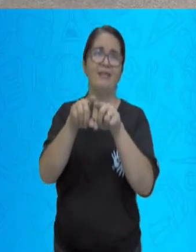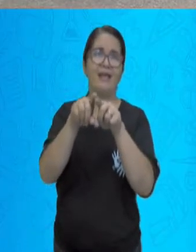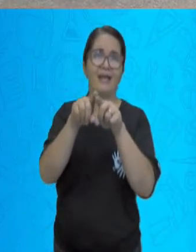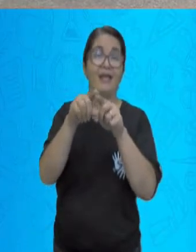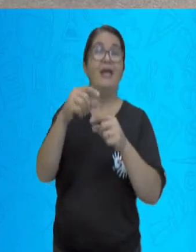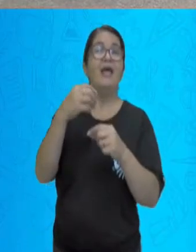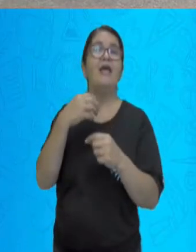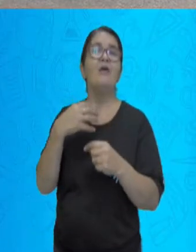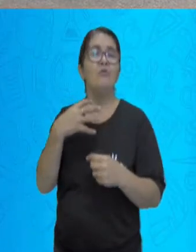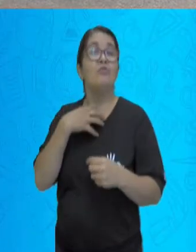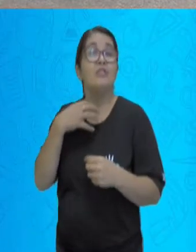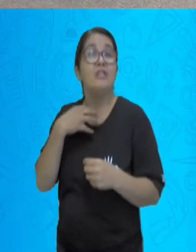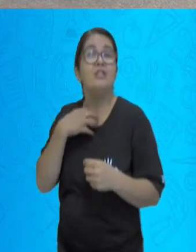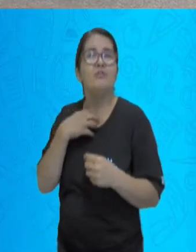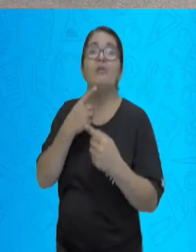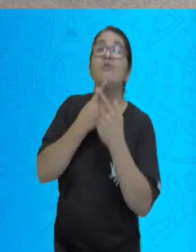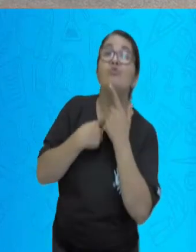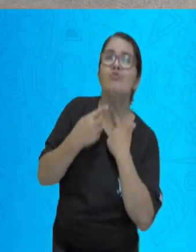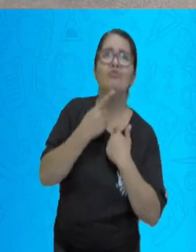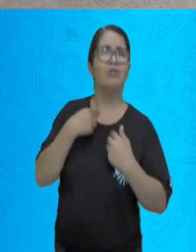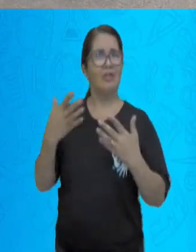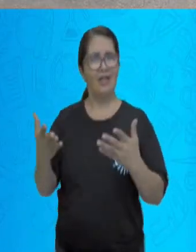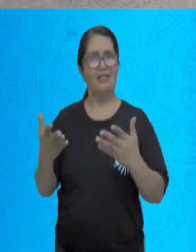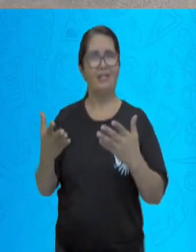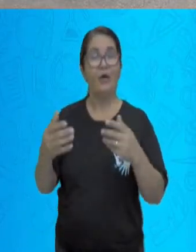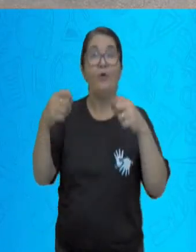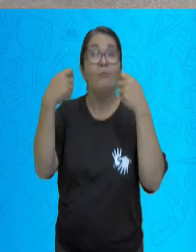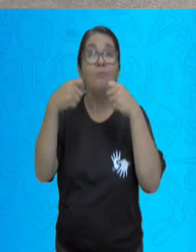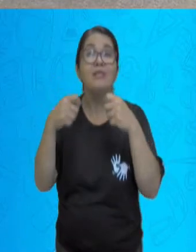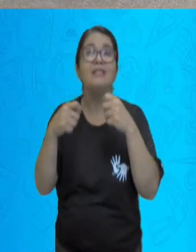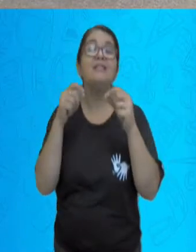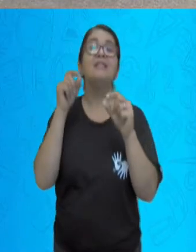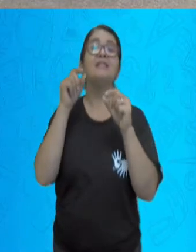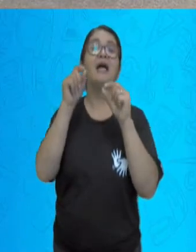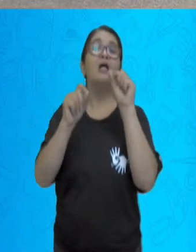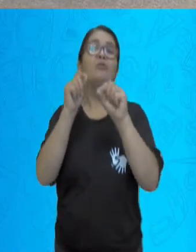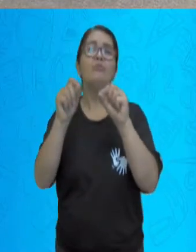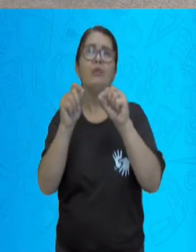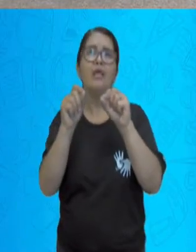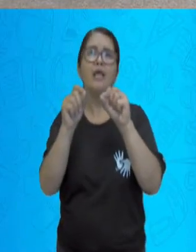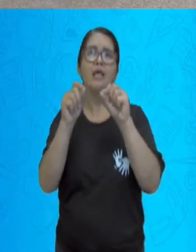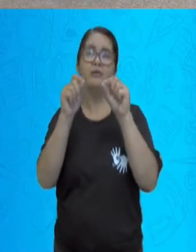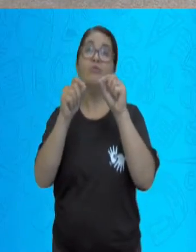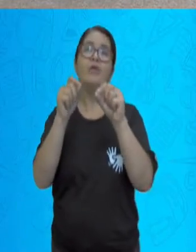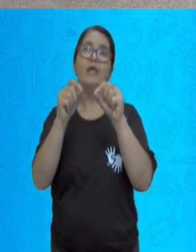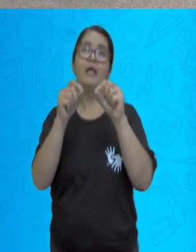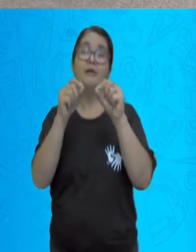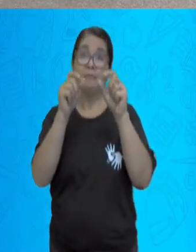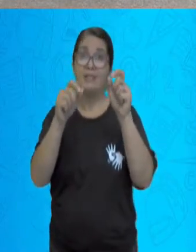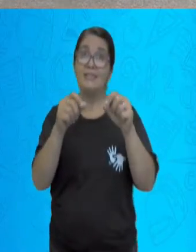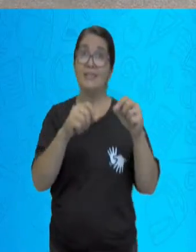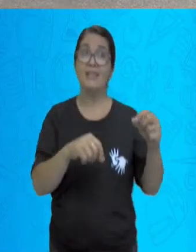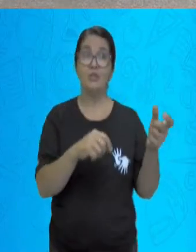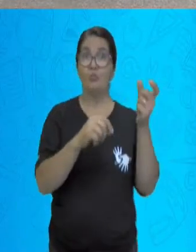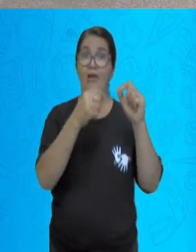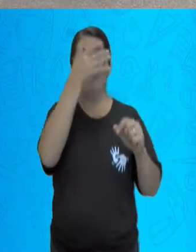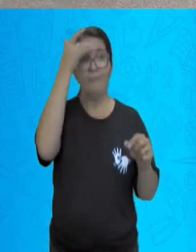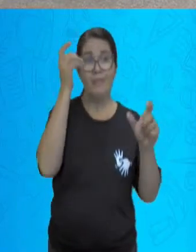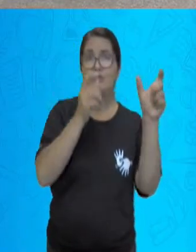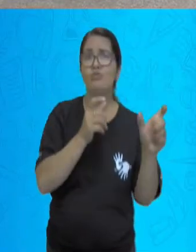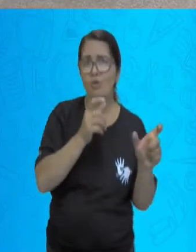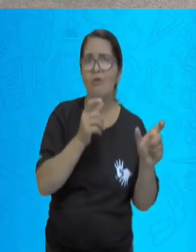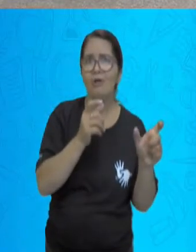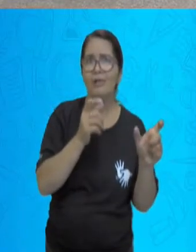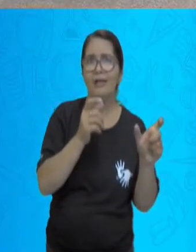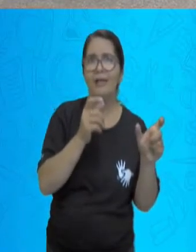citei, eles derivam, eles precisam de uma pessoa para exercer essa ação? Pois bem, esse